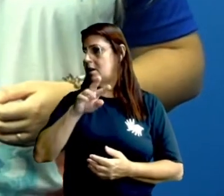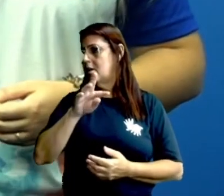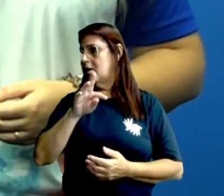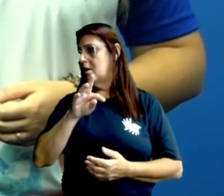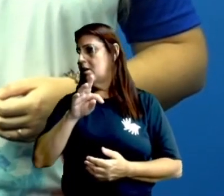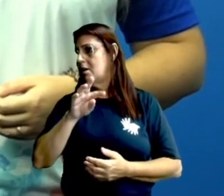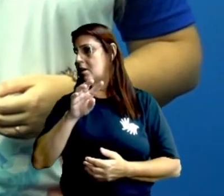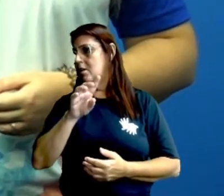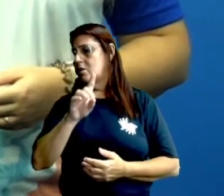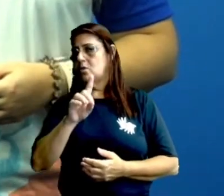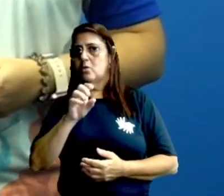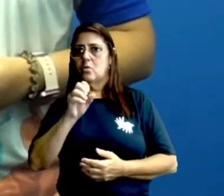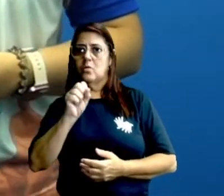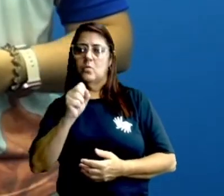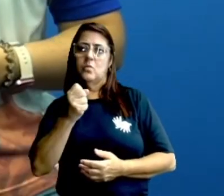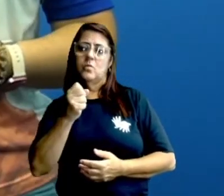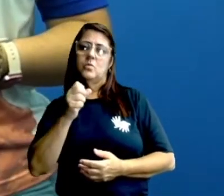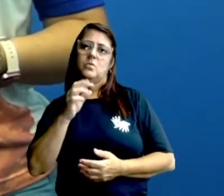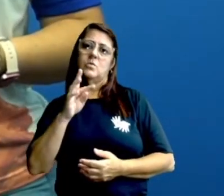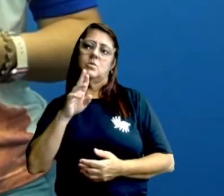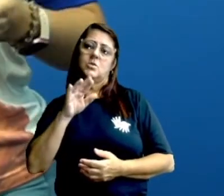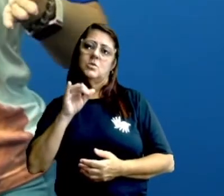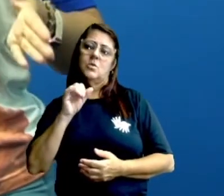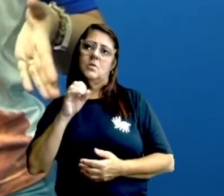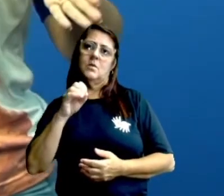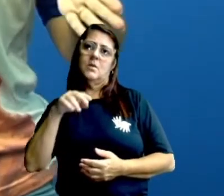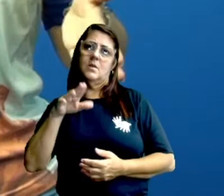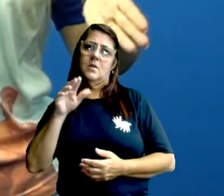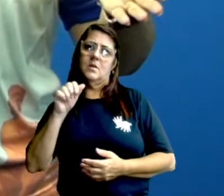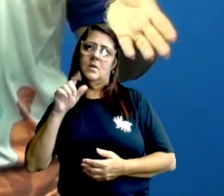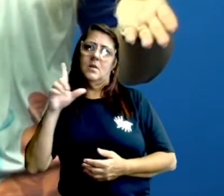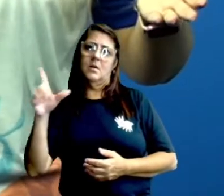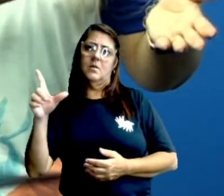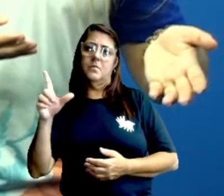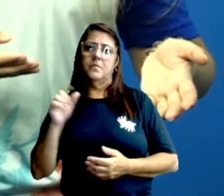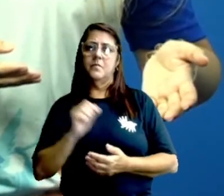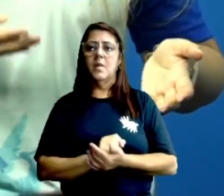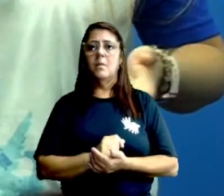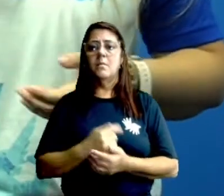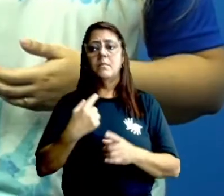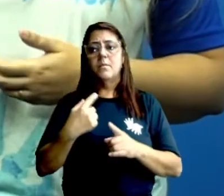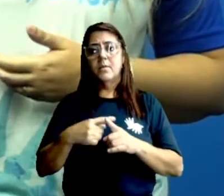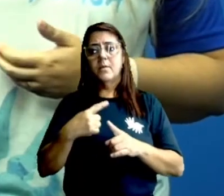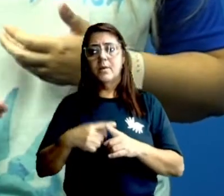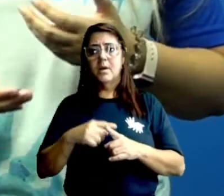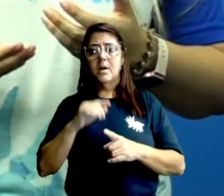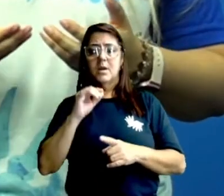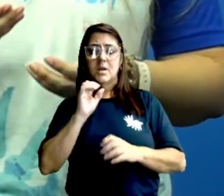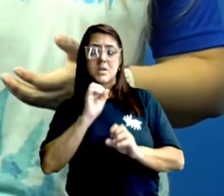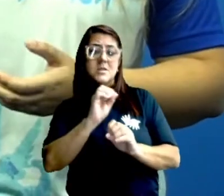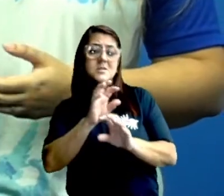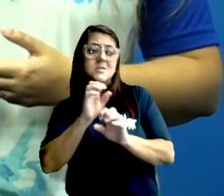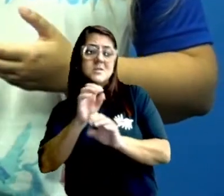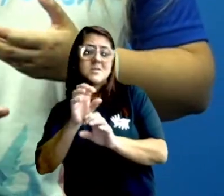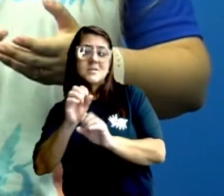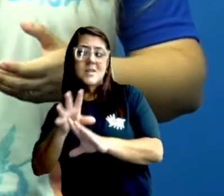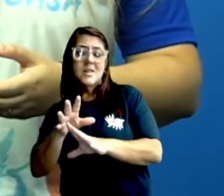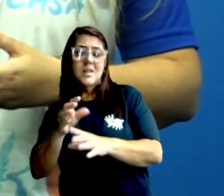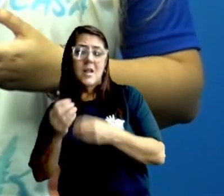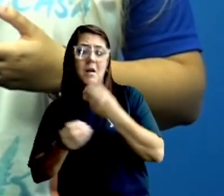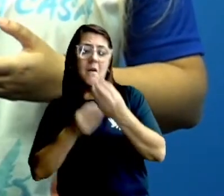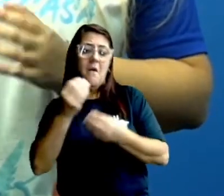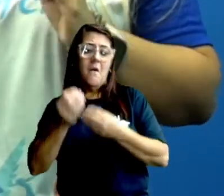esse nome? Instrucional. Instrucional vem de instruções. Então quer dizer que eu tenho que